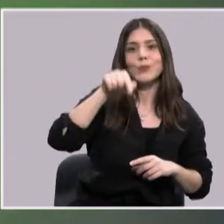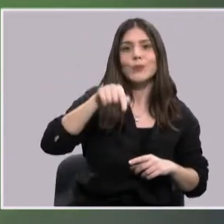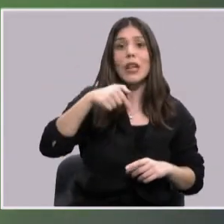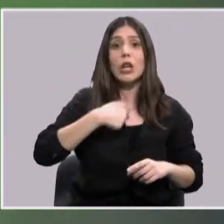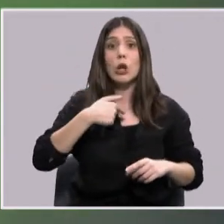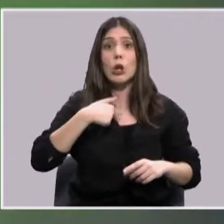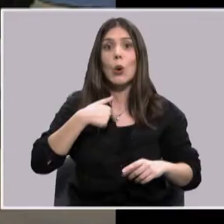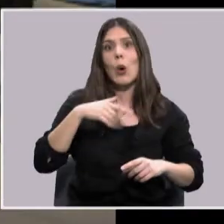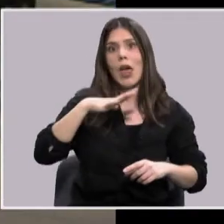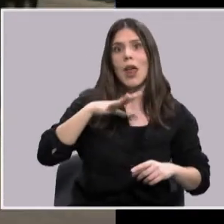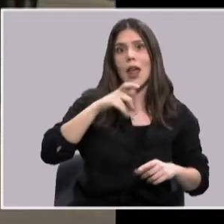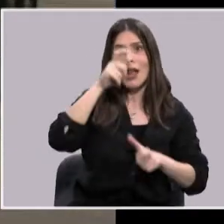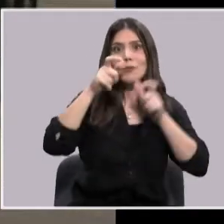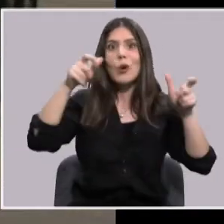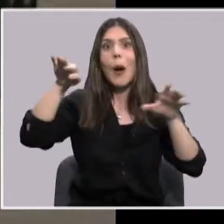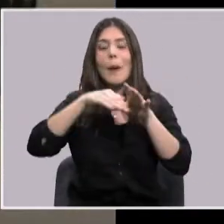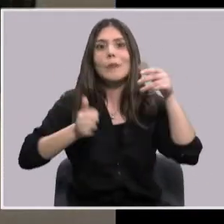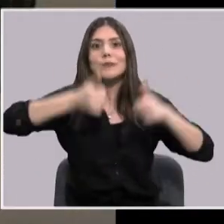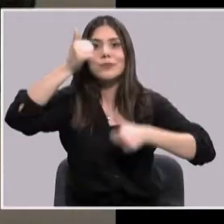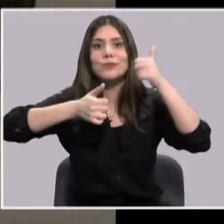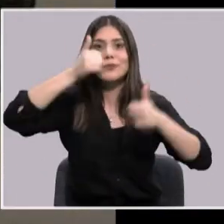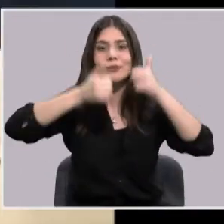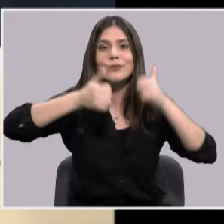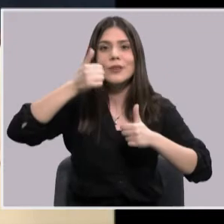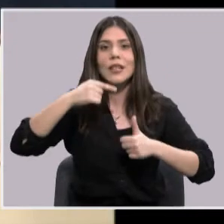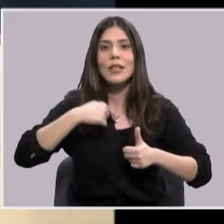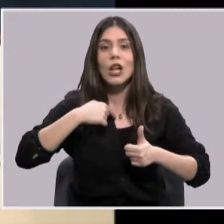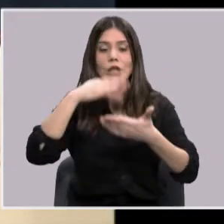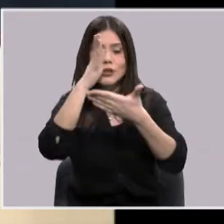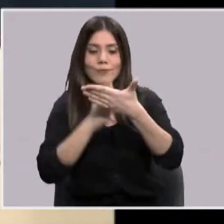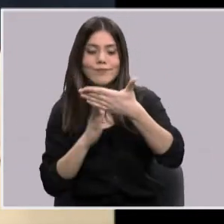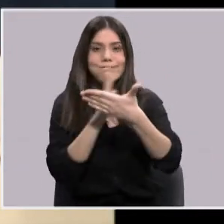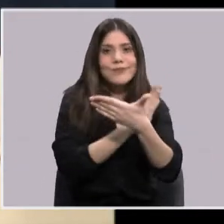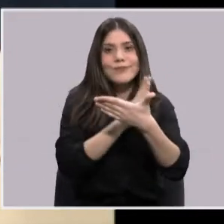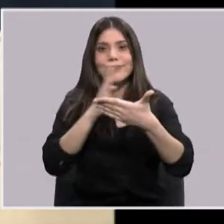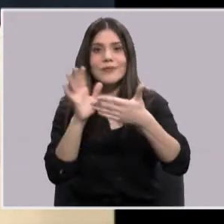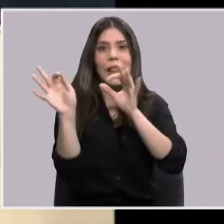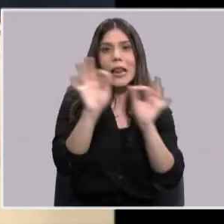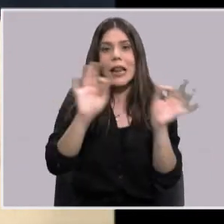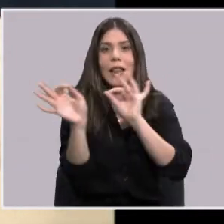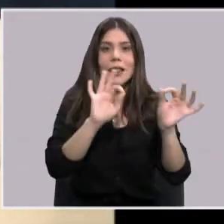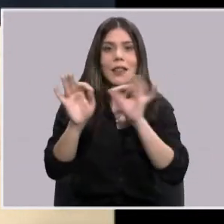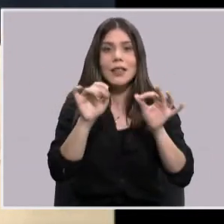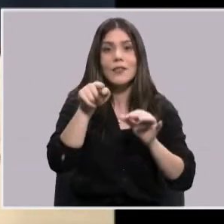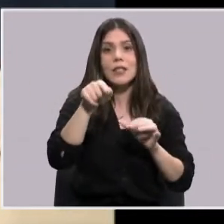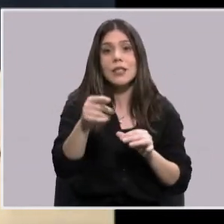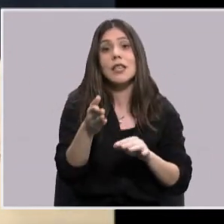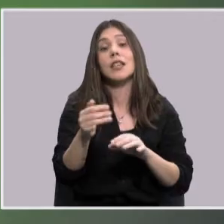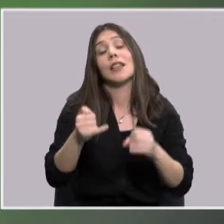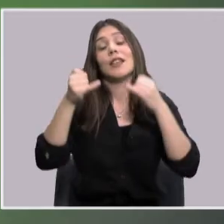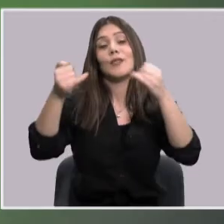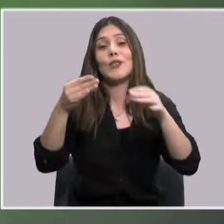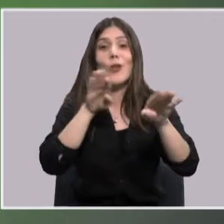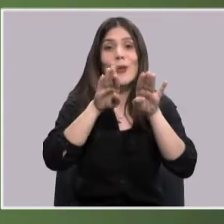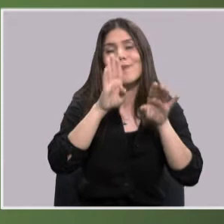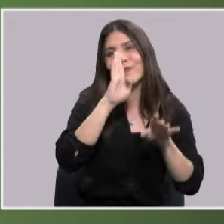partindo. Eu estava a ser a candidata, portanto, para além de dividirmos a tarefa de preparação, depois houve tarefa de treino